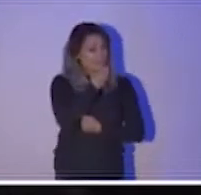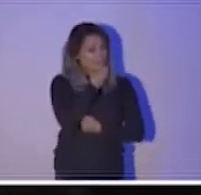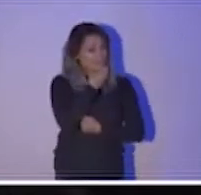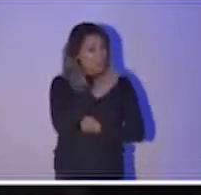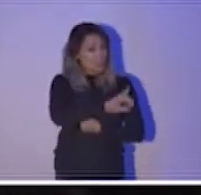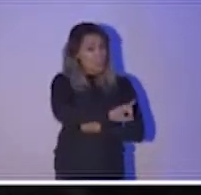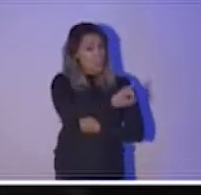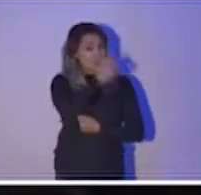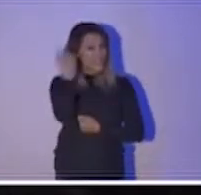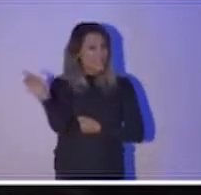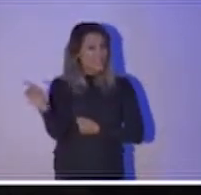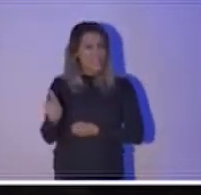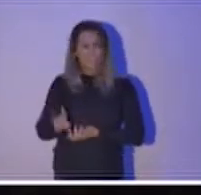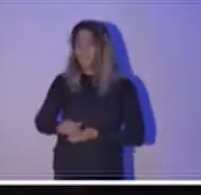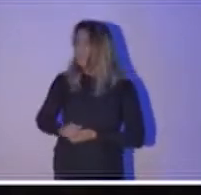Então,